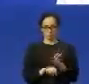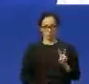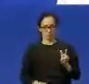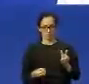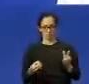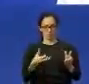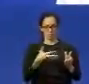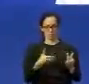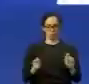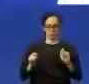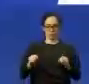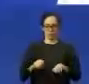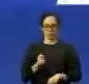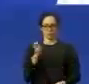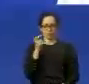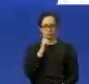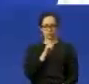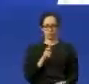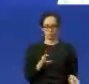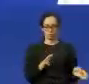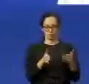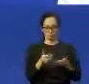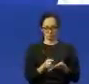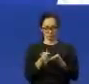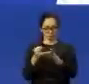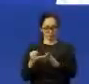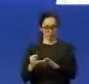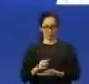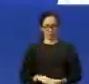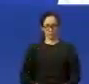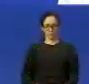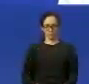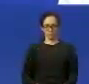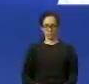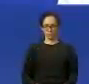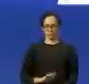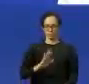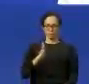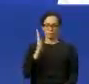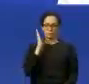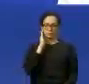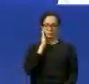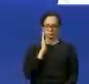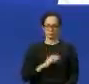P1 a P5, sobre o objeto da encomenda de pesquisa, no caso, e ele quer